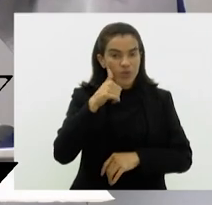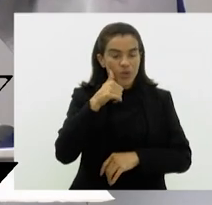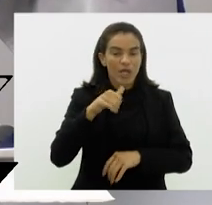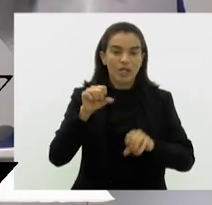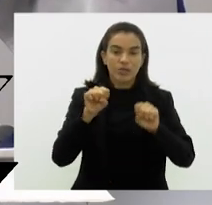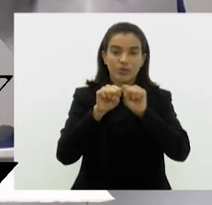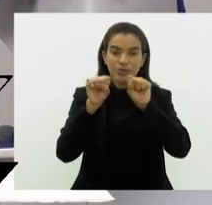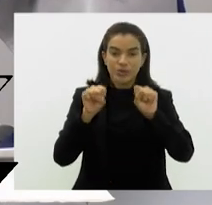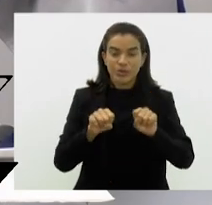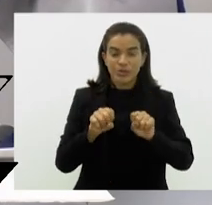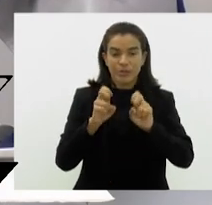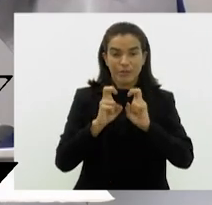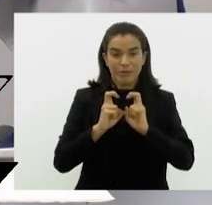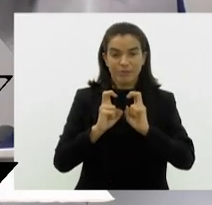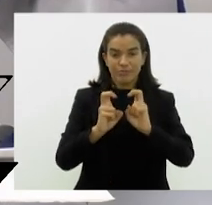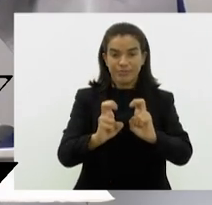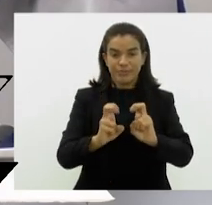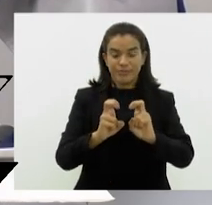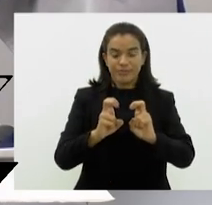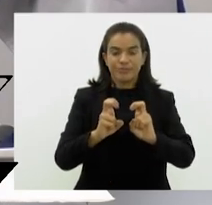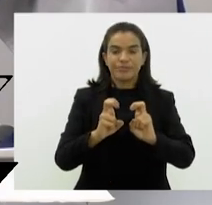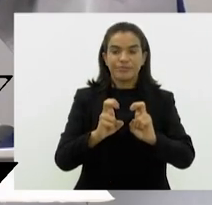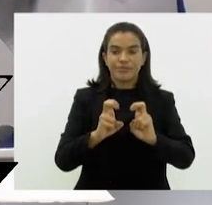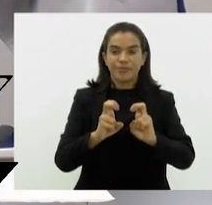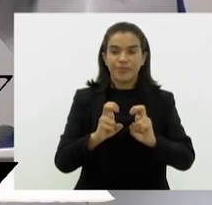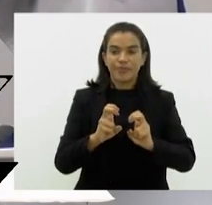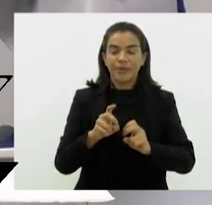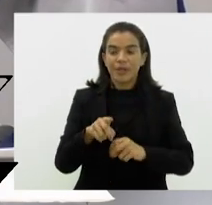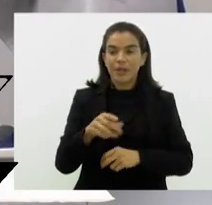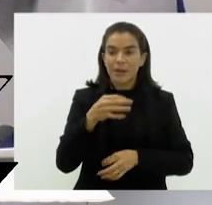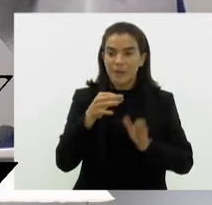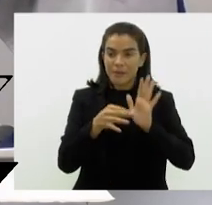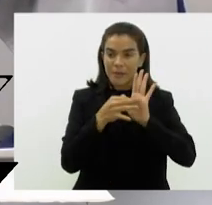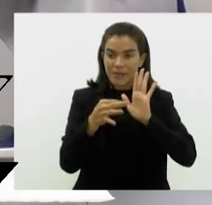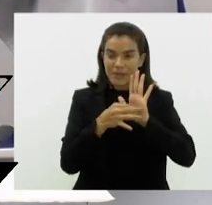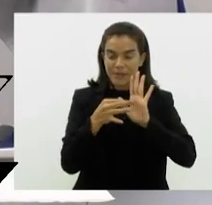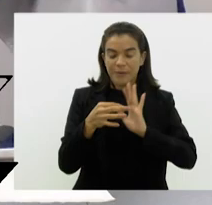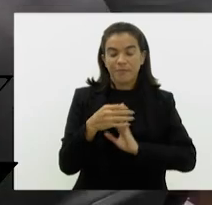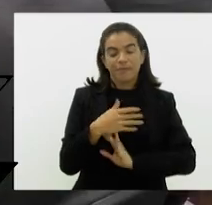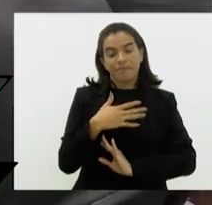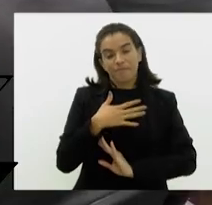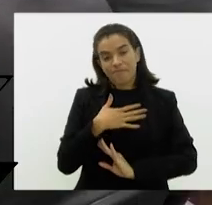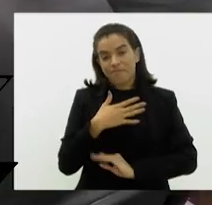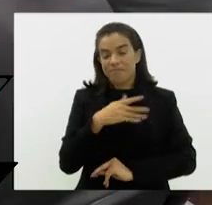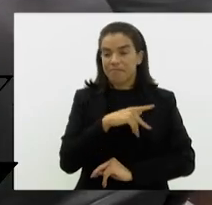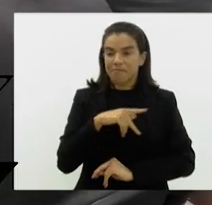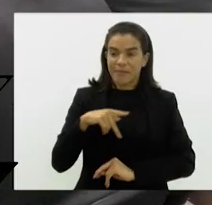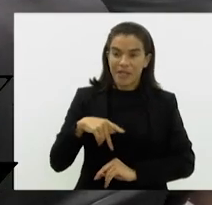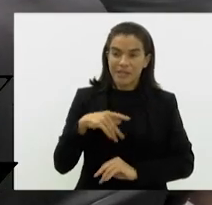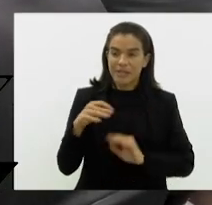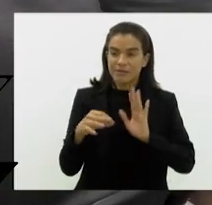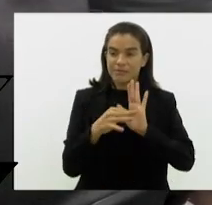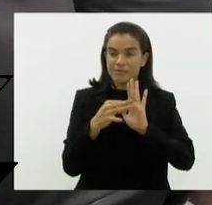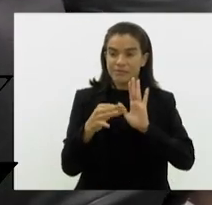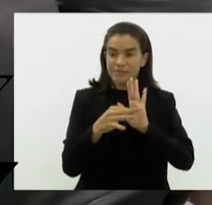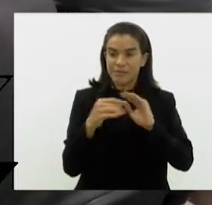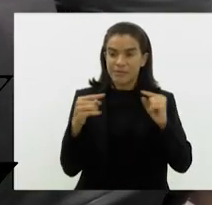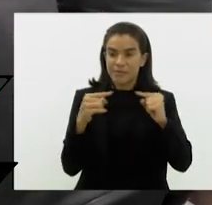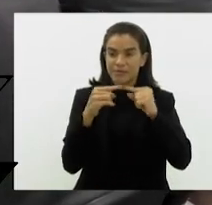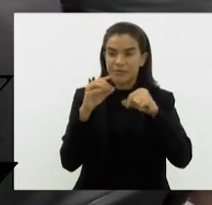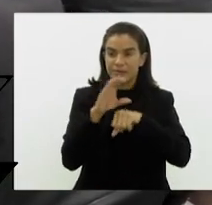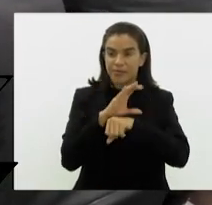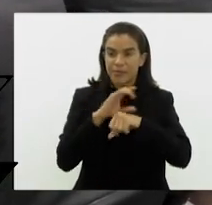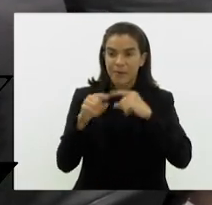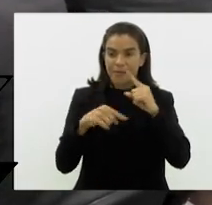sistemas ferroviário e metroviário do Estado do Rio de Janeiro. Para parecer, deputado Vinícius Cozolino. Senhor presidente, parecer pela constitucionalidade,